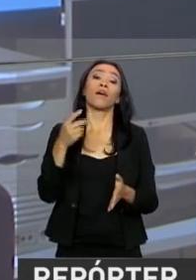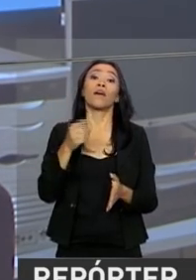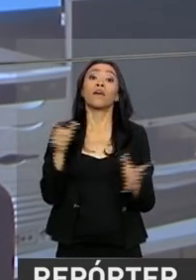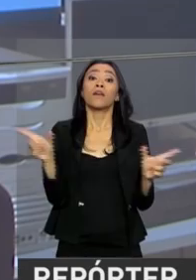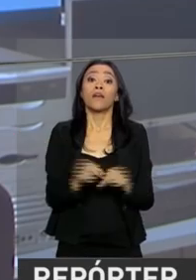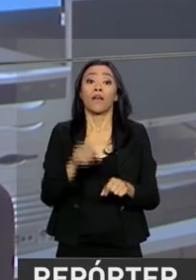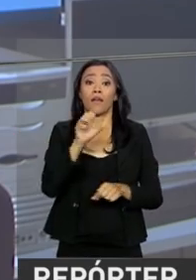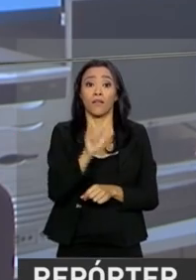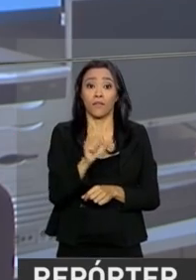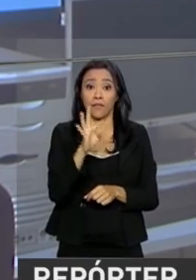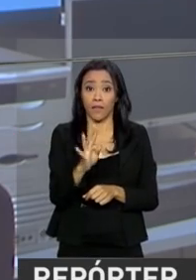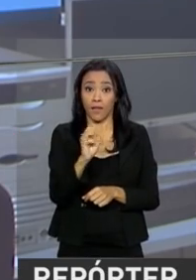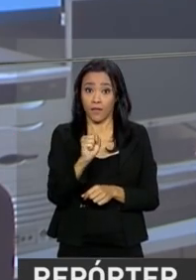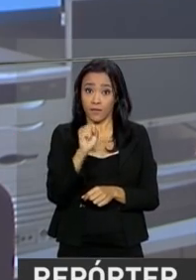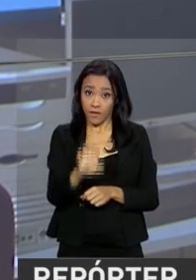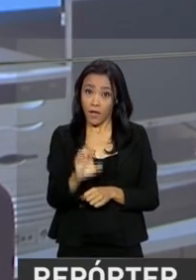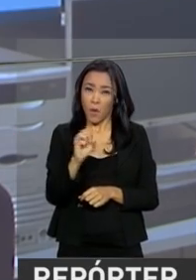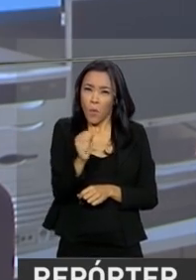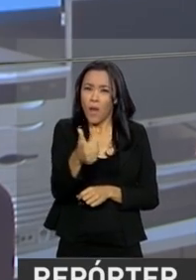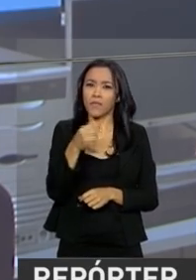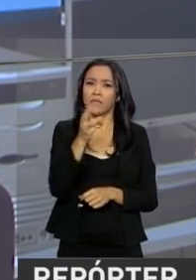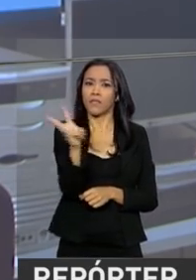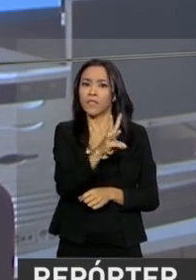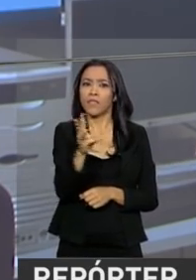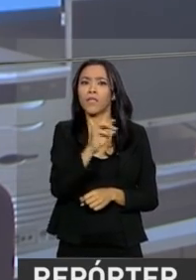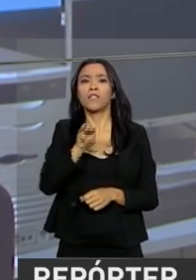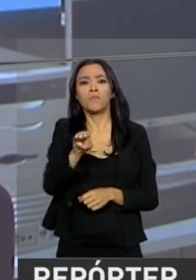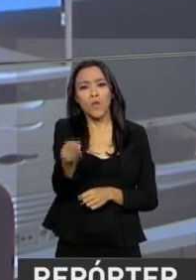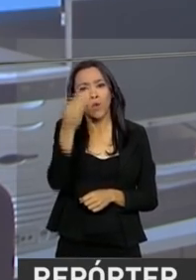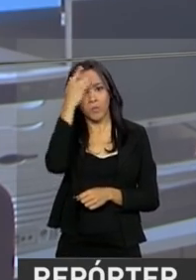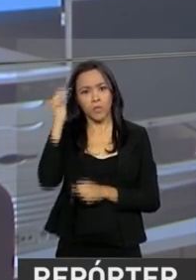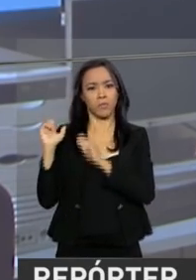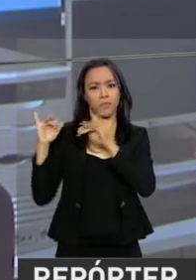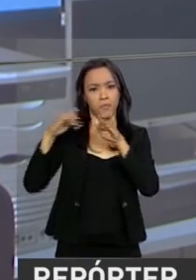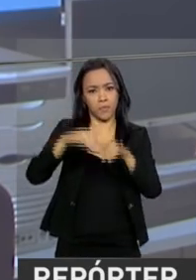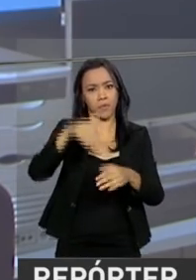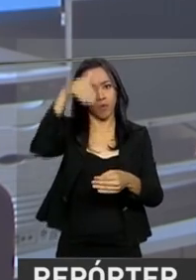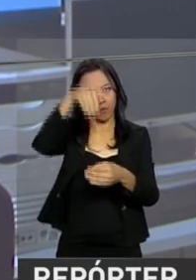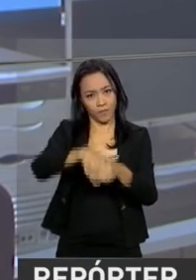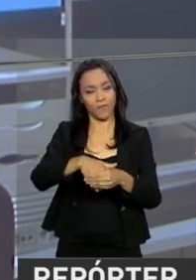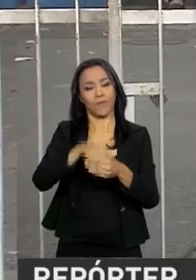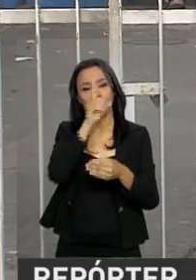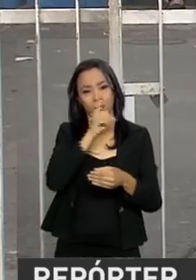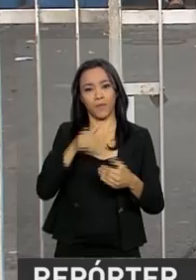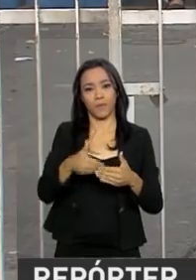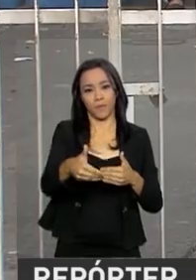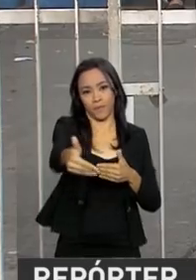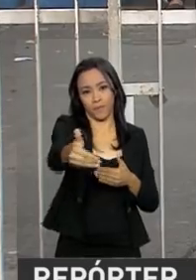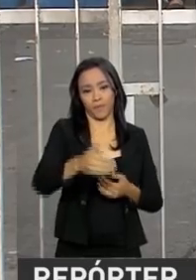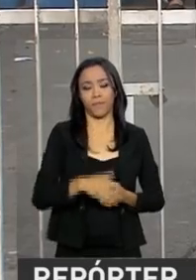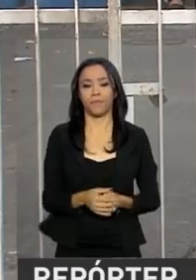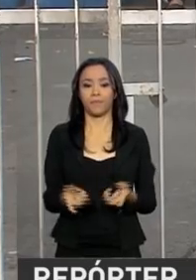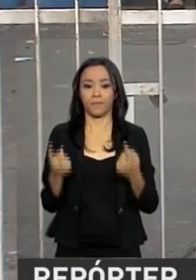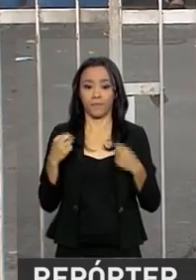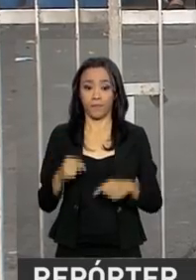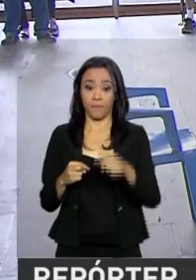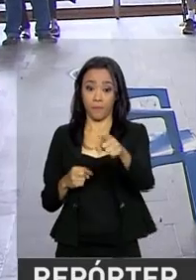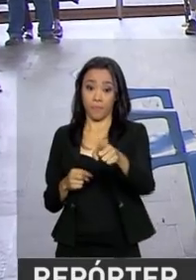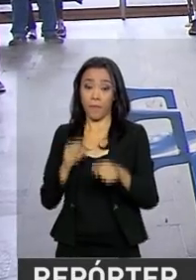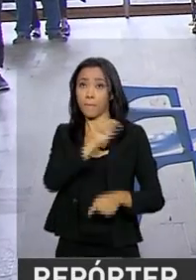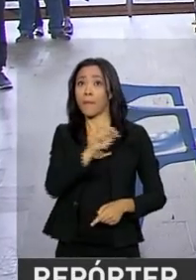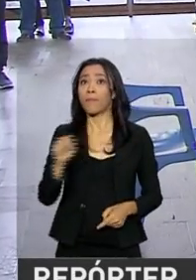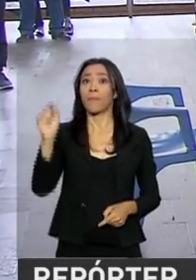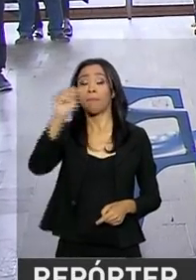quase 33 milhões de eleitores foram às urnas neste domingo eleitores de 18